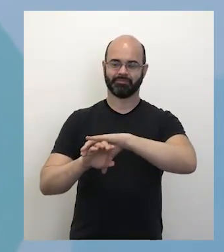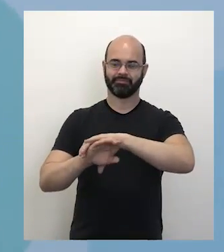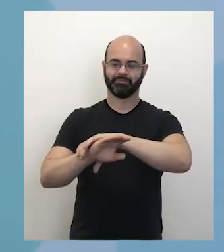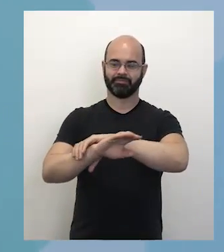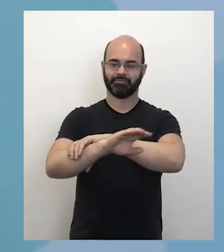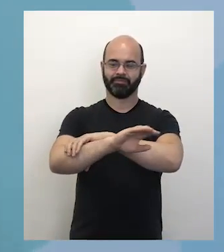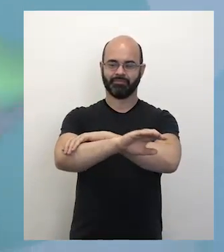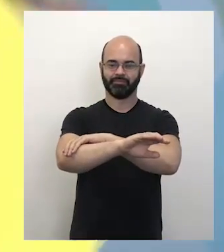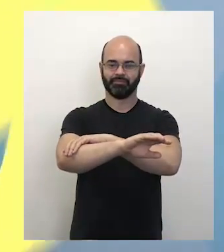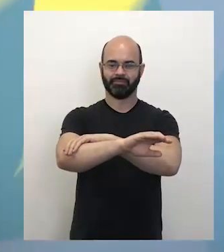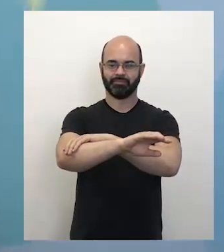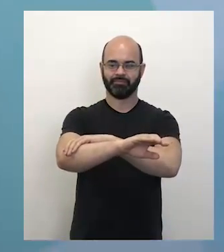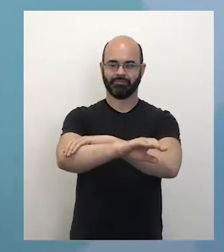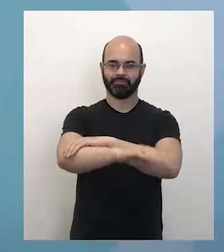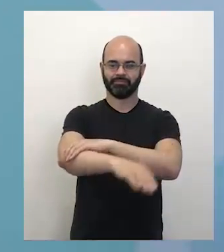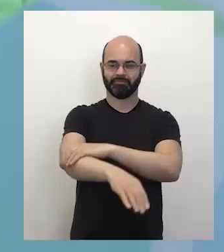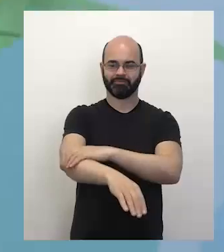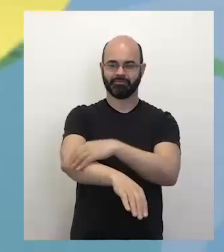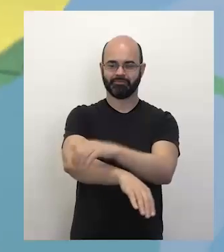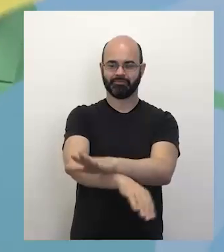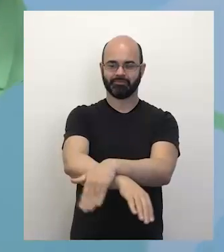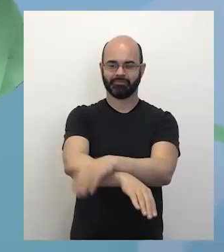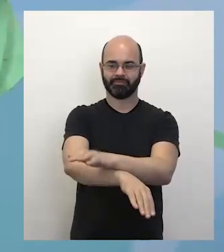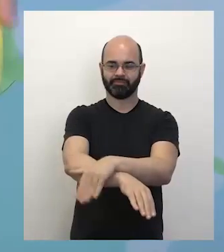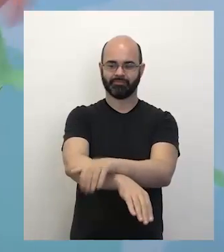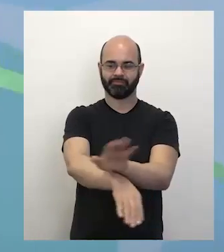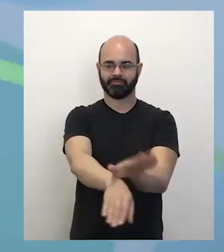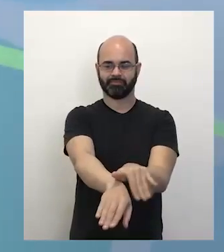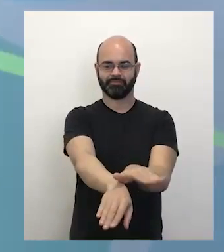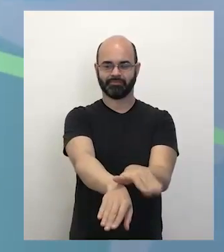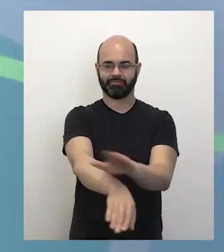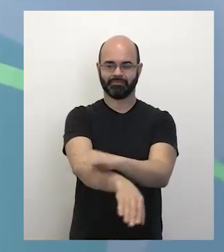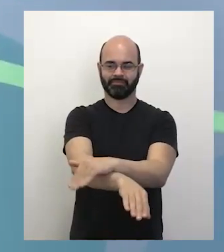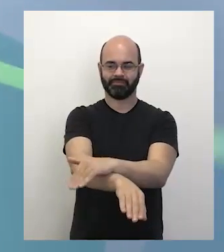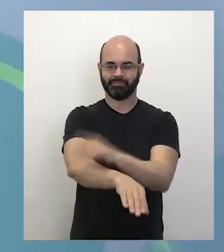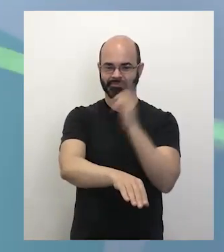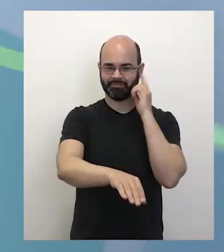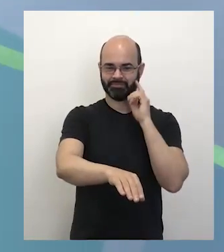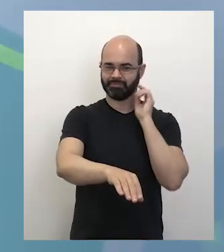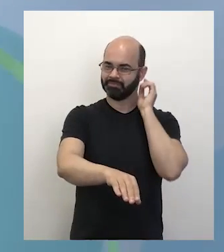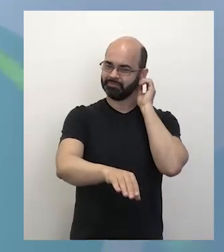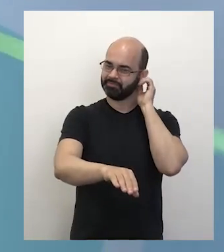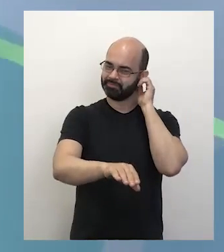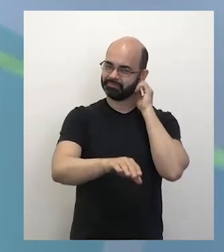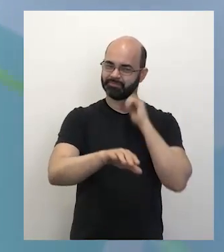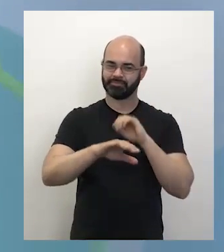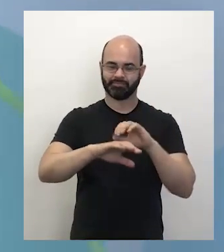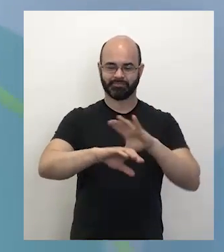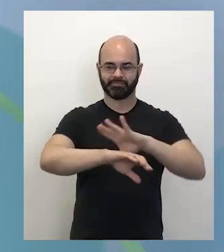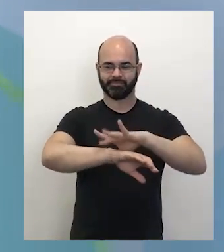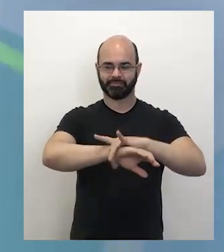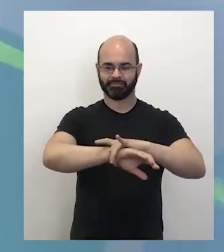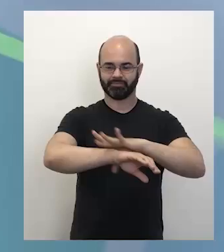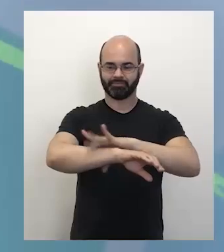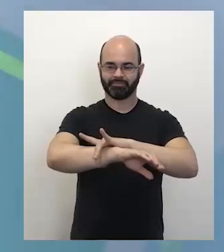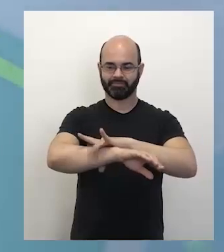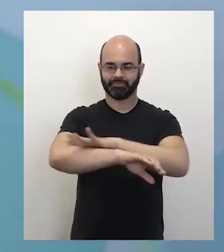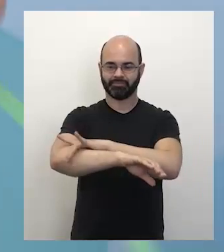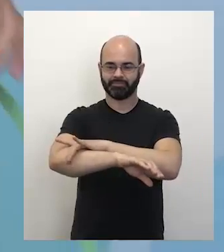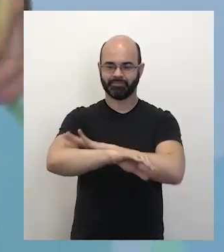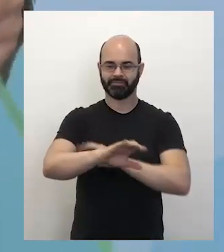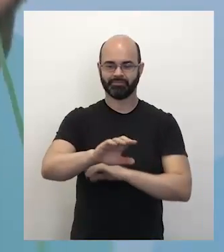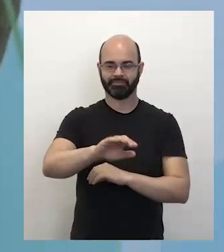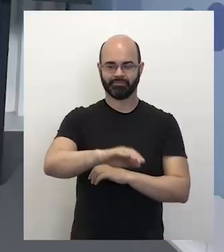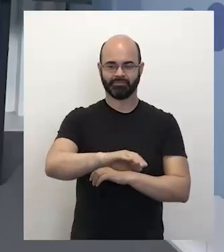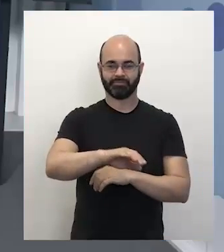nosso braço. É para isso que vai servir, tá vendo, ó, turma? As 3 abinhas, ó. Para isso que serve. Tudo